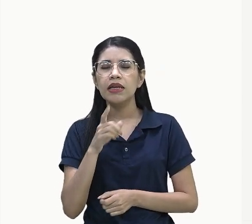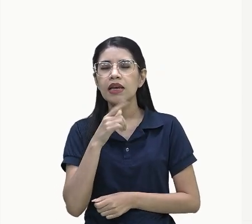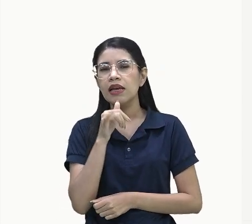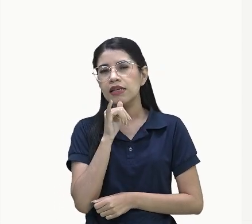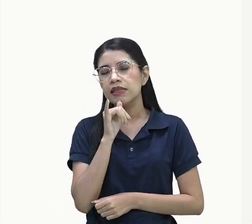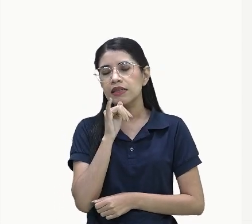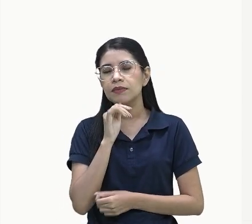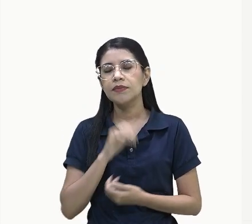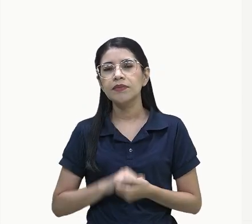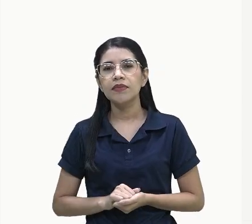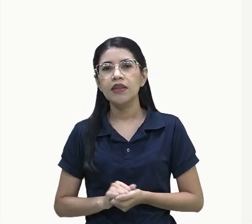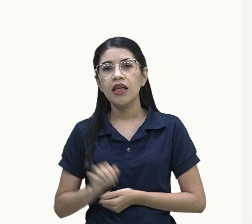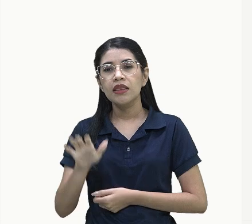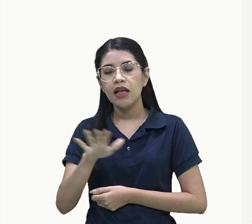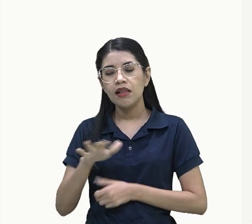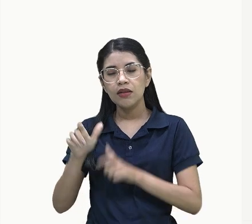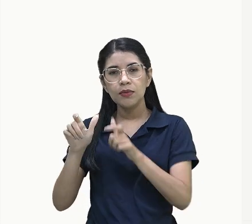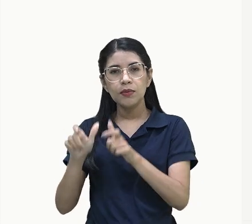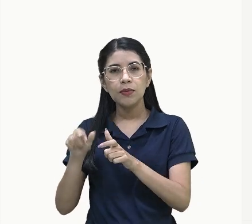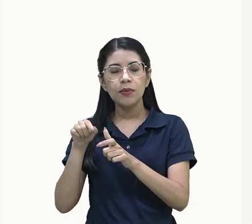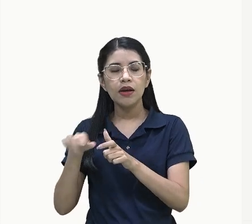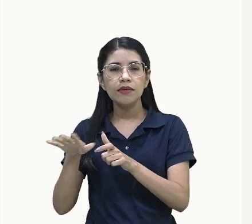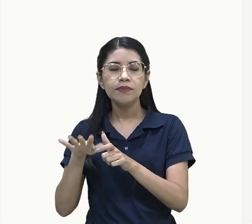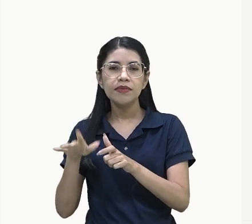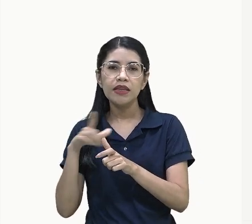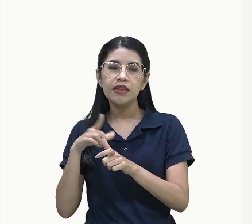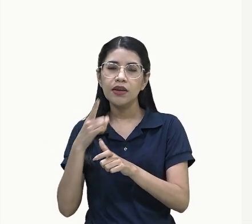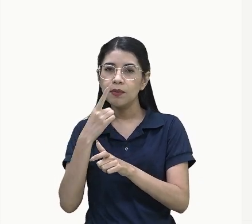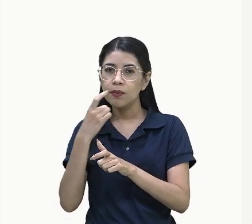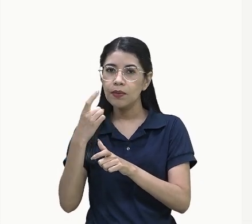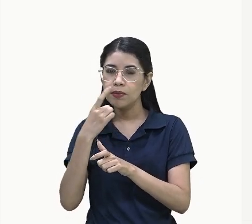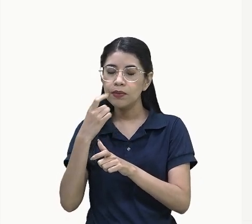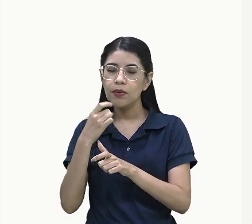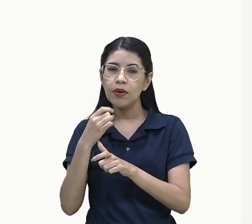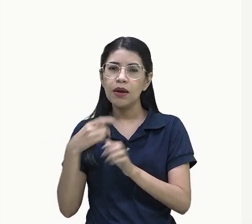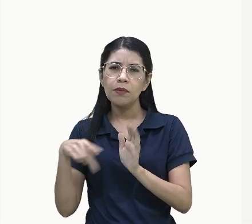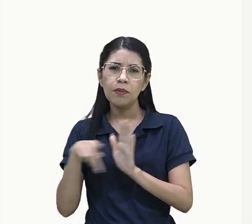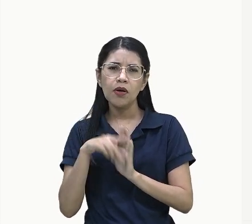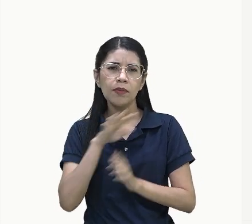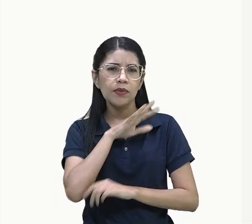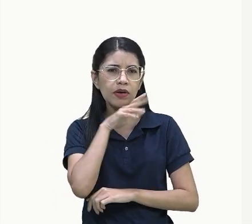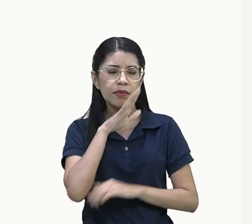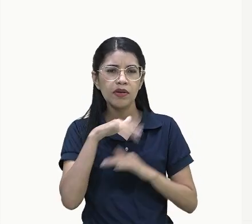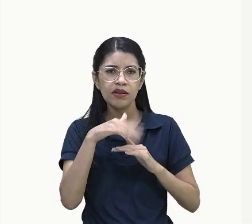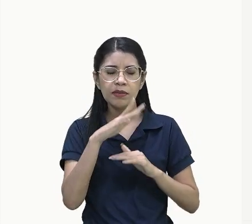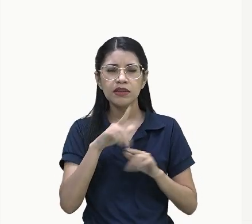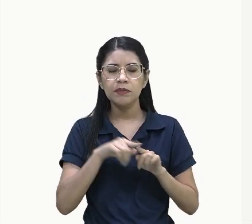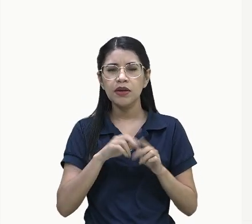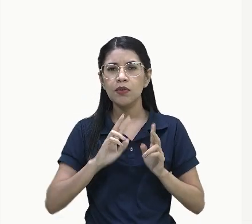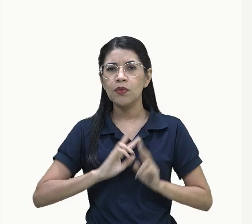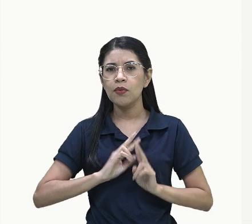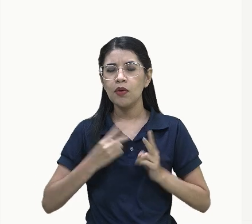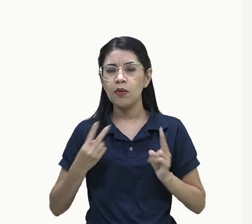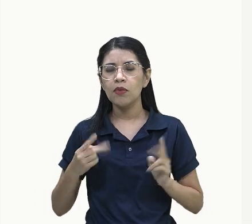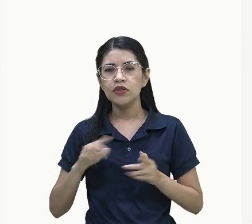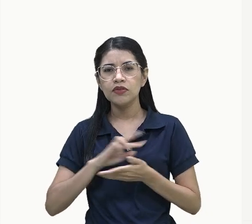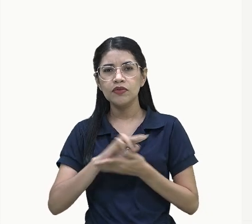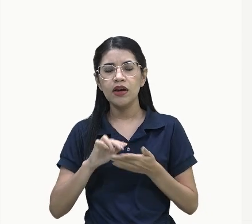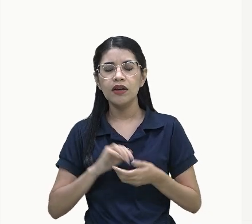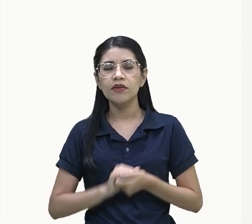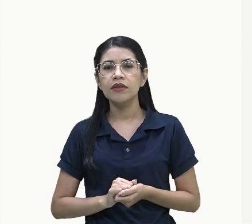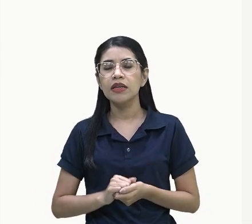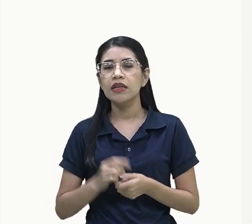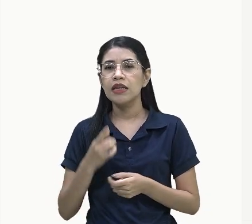por exemplo, né, isso é uma questão assim mais do reino animal, questão de feromônios, ele se atrai pelo cheiro do outro,